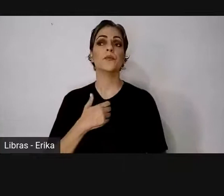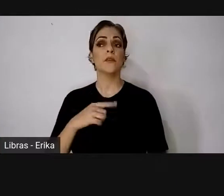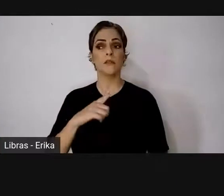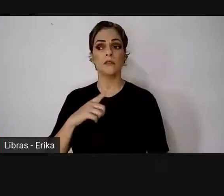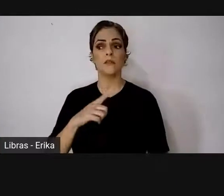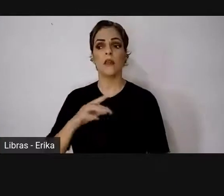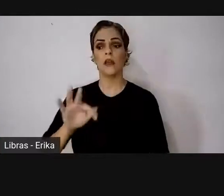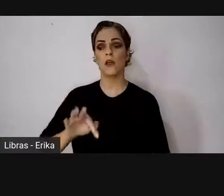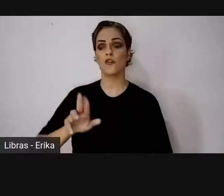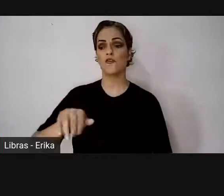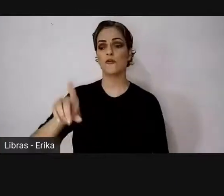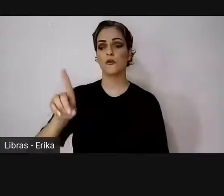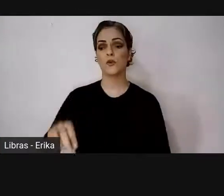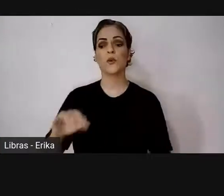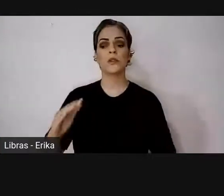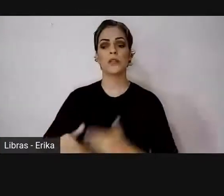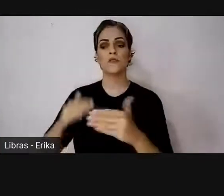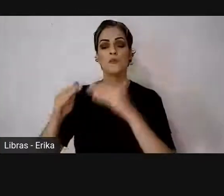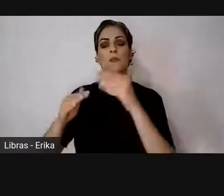Desenvolvimento Institucional,